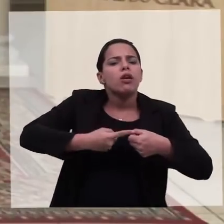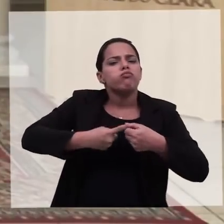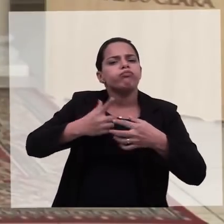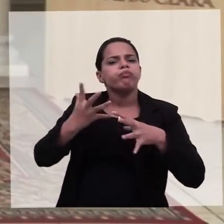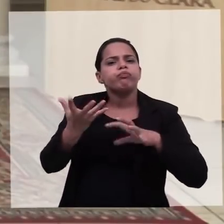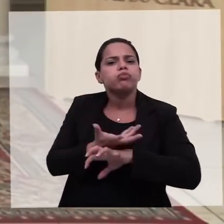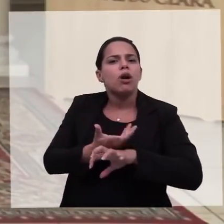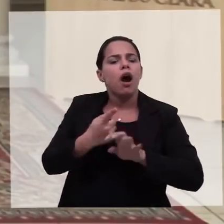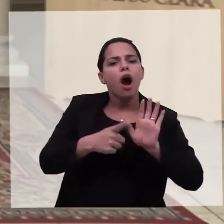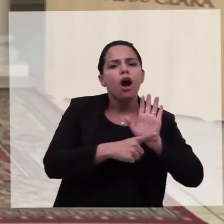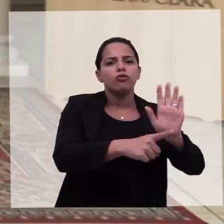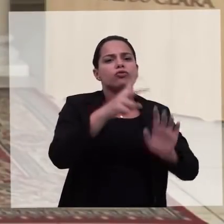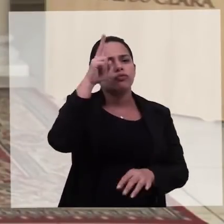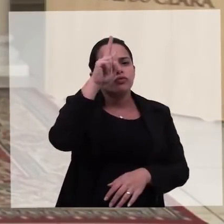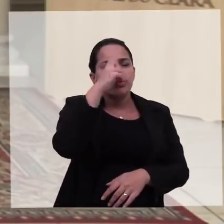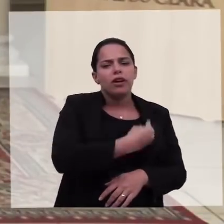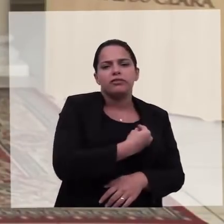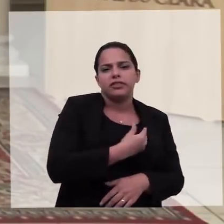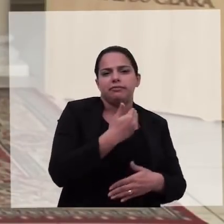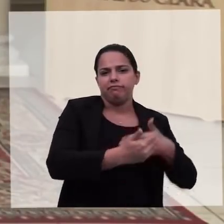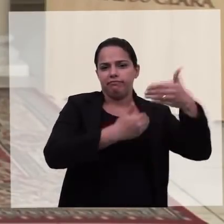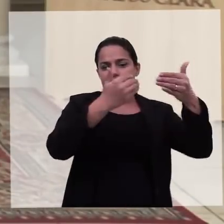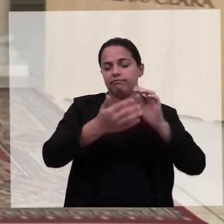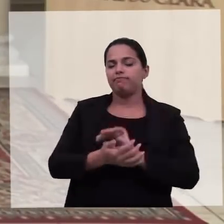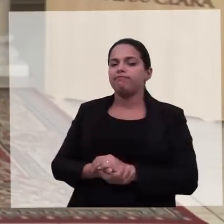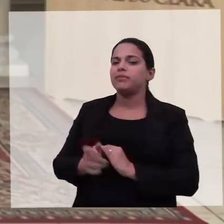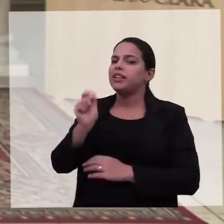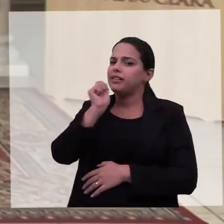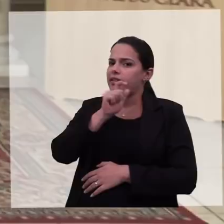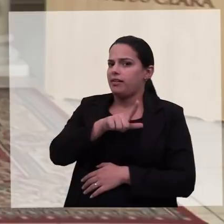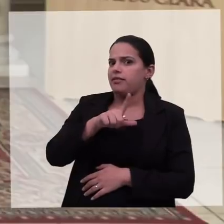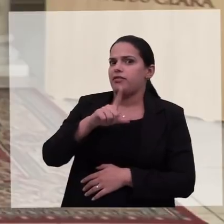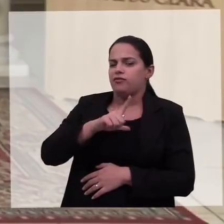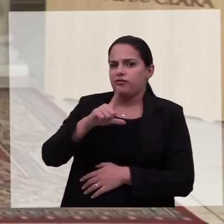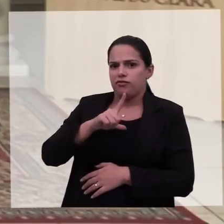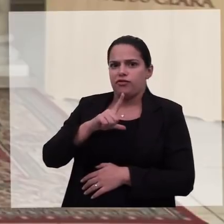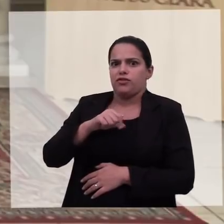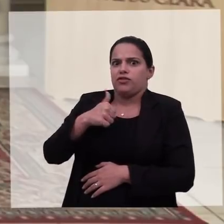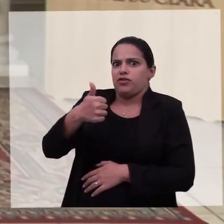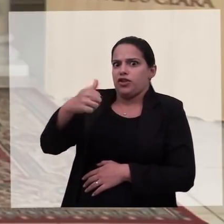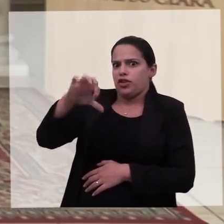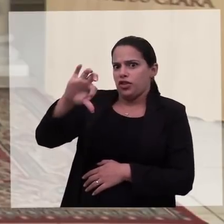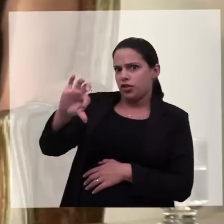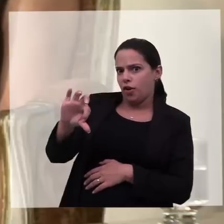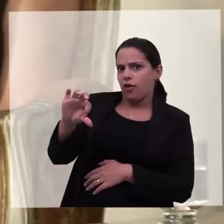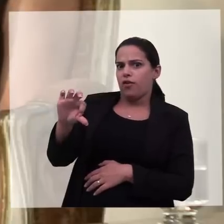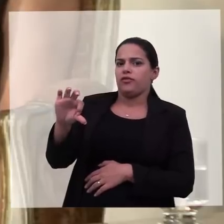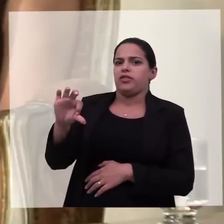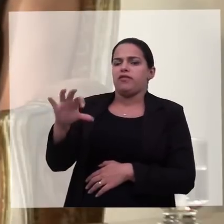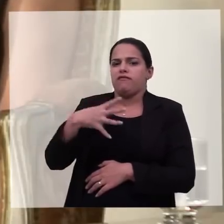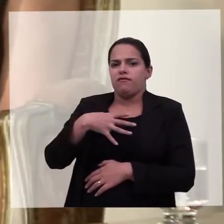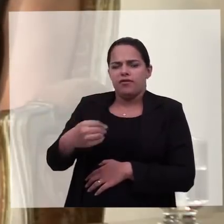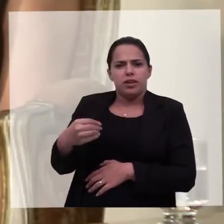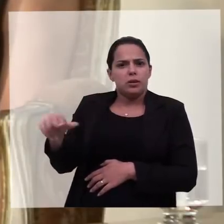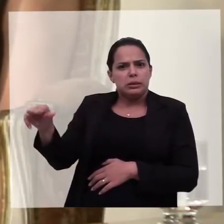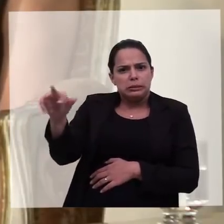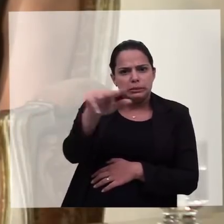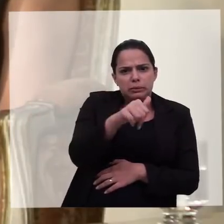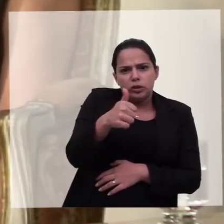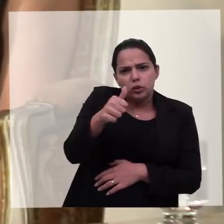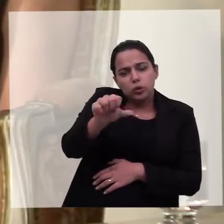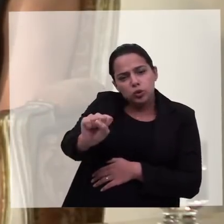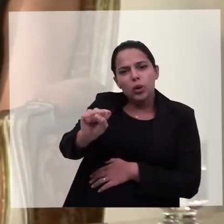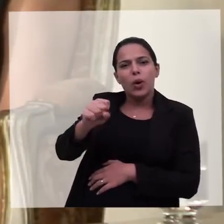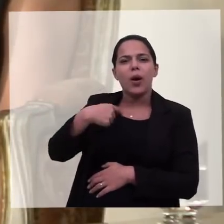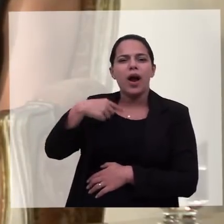no sertão contribuiu aí para a sua trajetória? Bem, é engraçado essa história de 19 filhos, né?